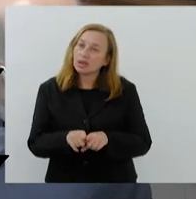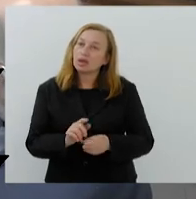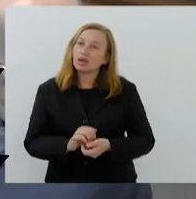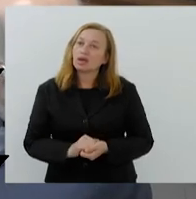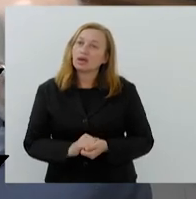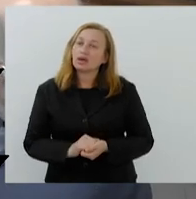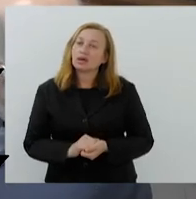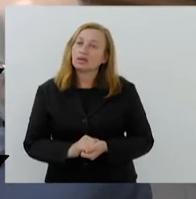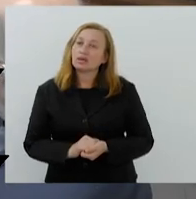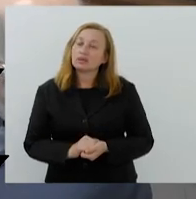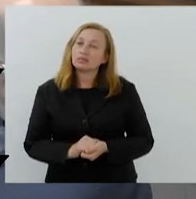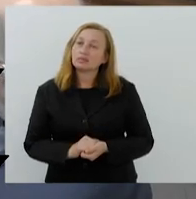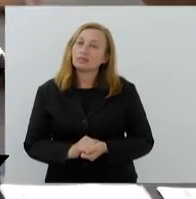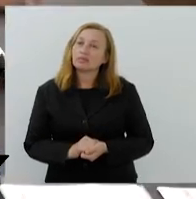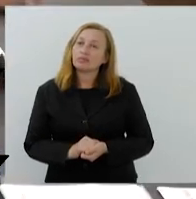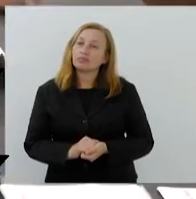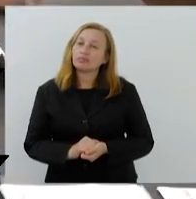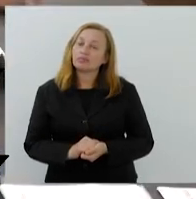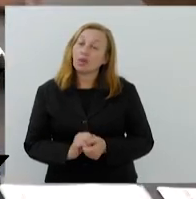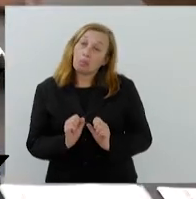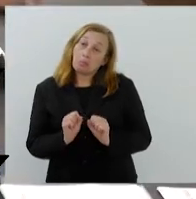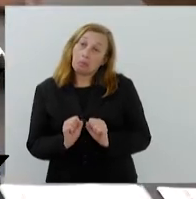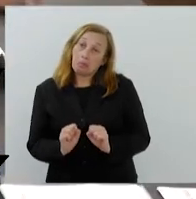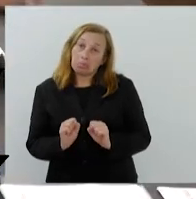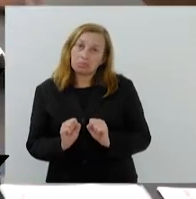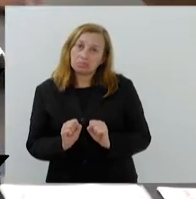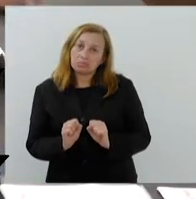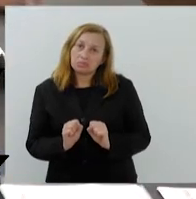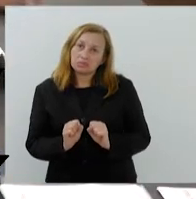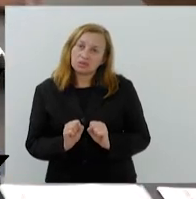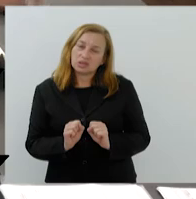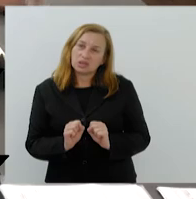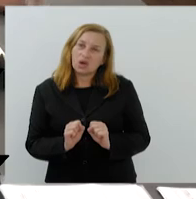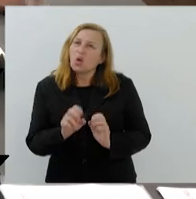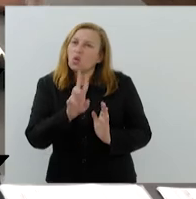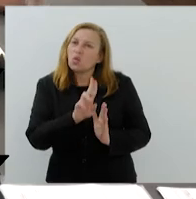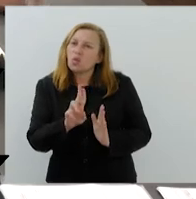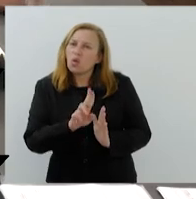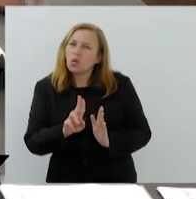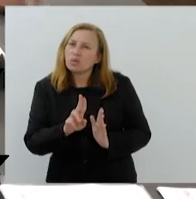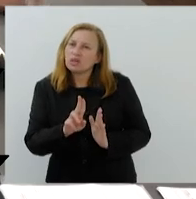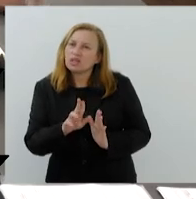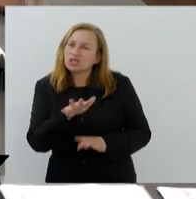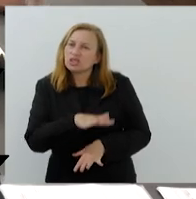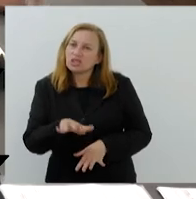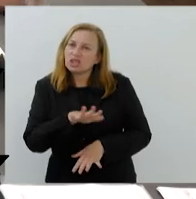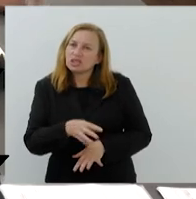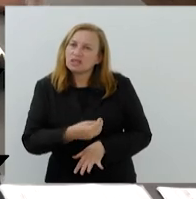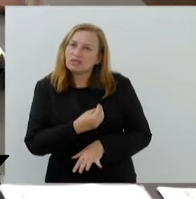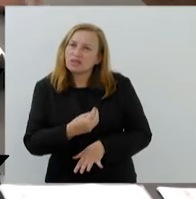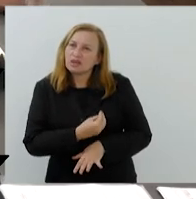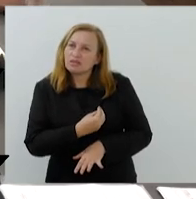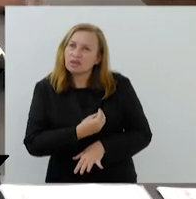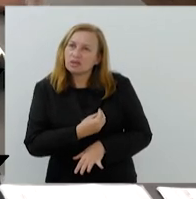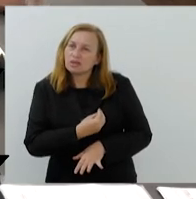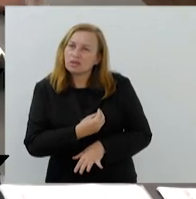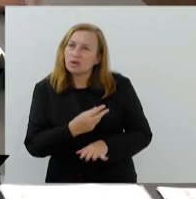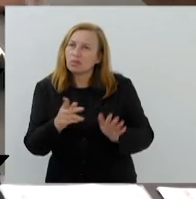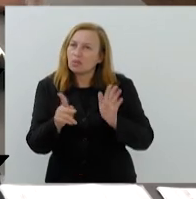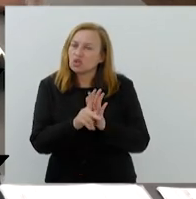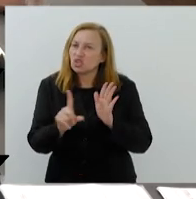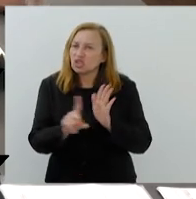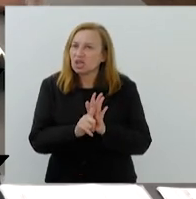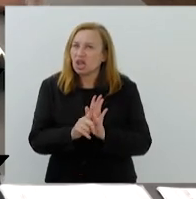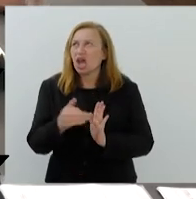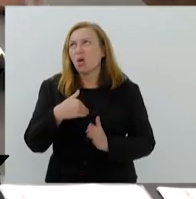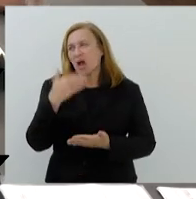prejudicado. Se é possível citar nome de criança viva em projeto de lei? Não, eu